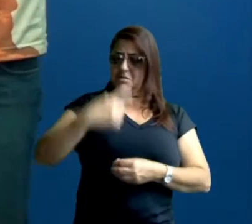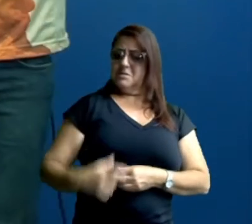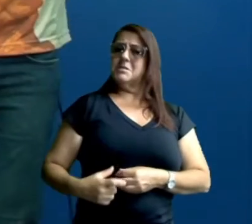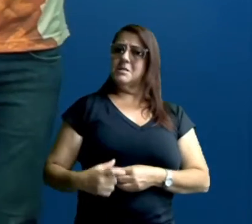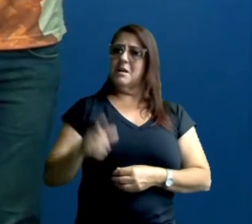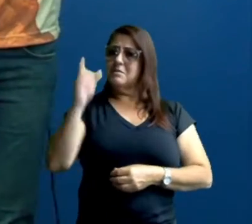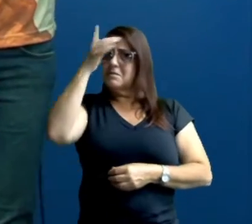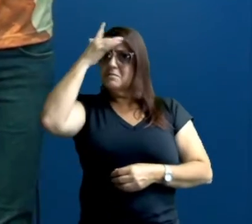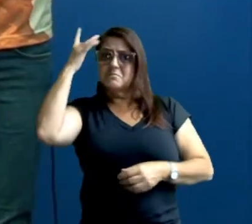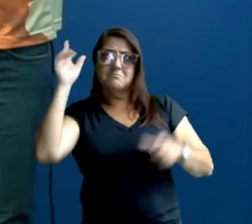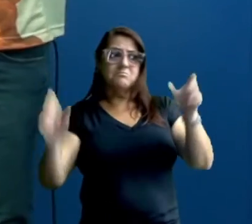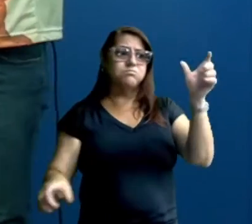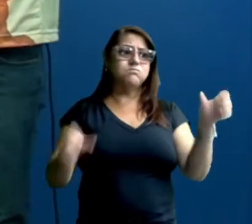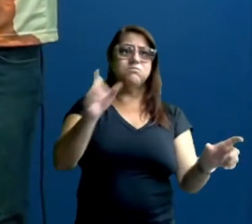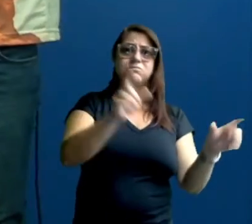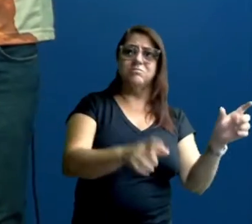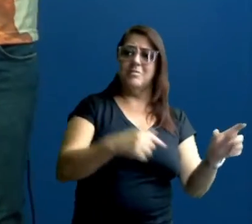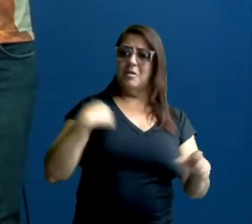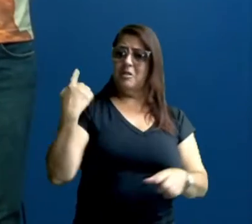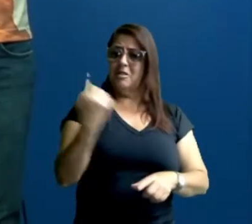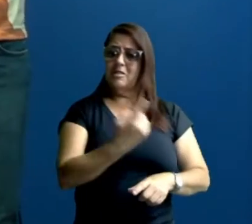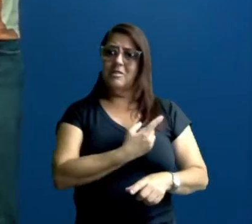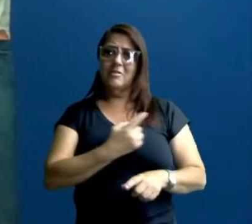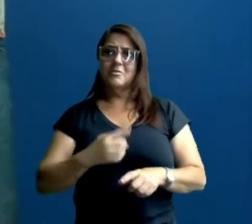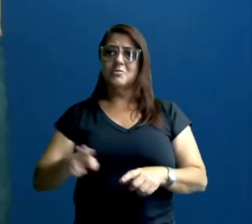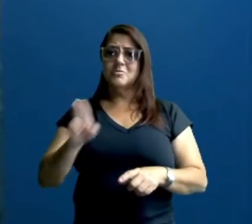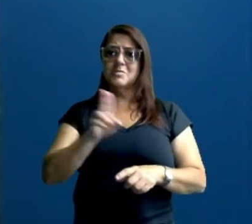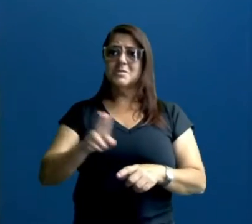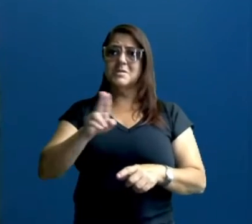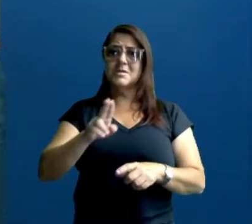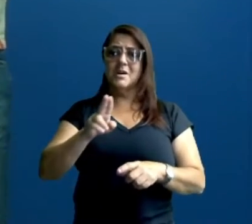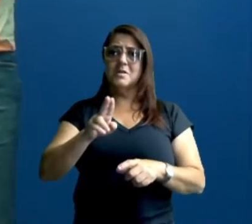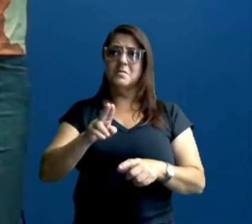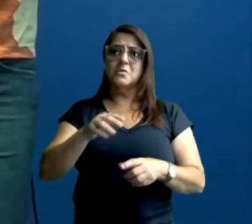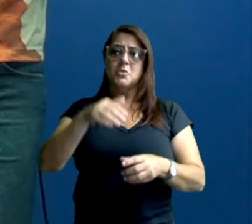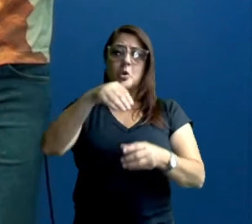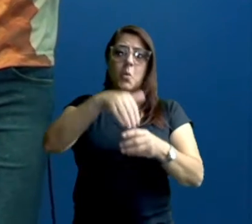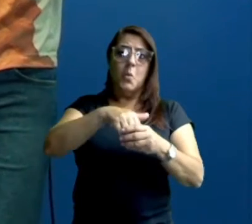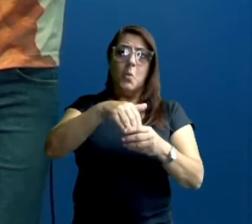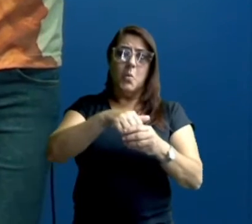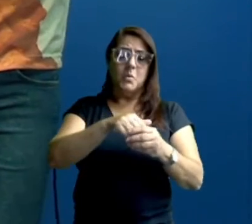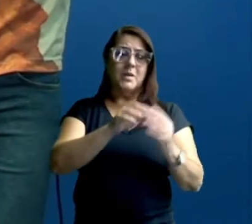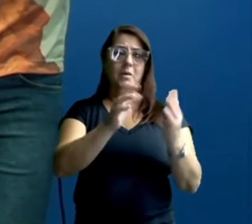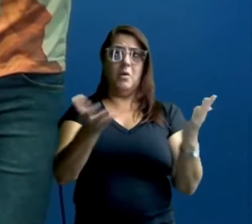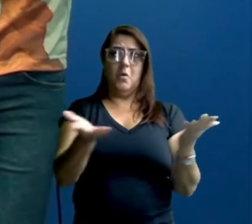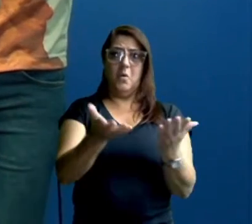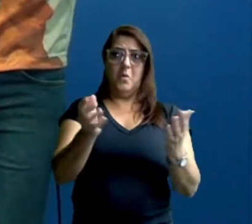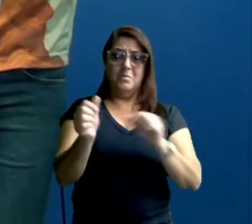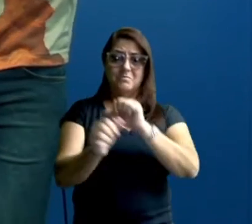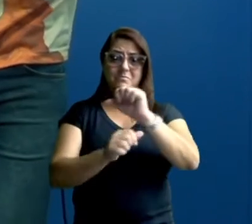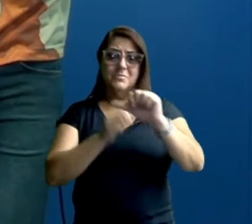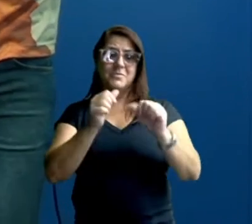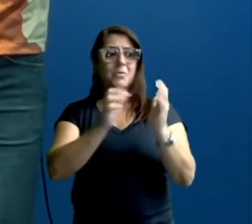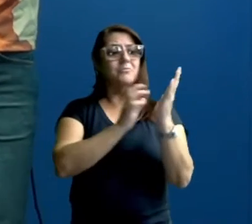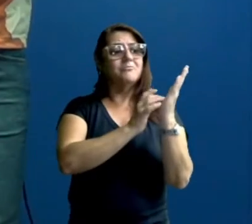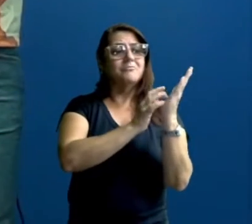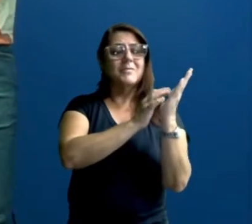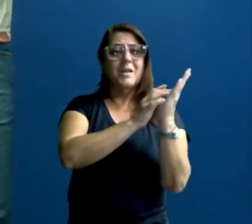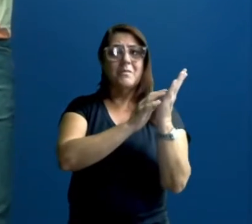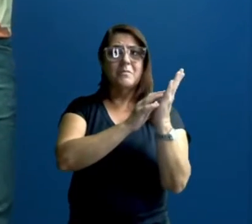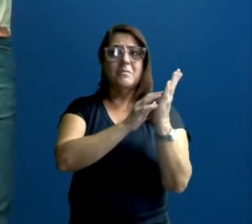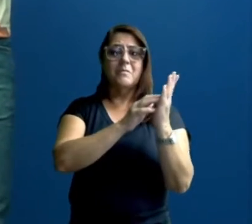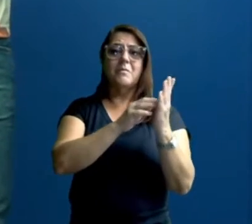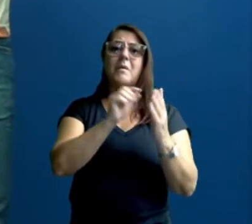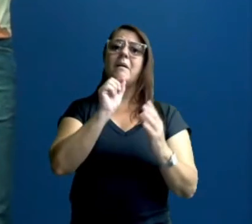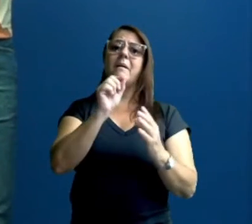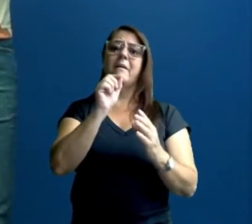Se a gente for imaginar, né, que nós utilizamos uma urna eletrônica, que é um equipamento tecnológico,